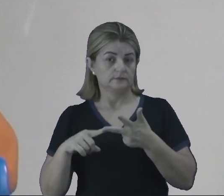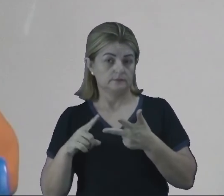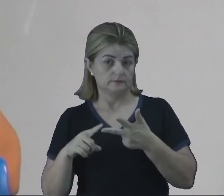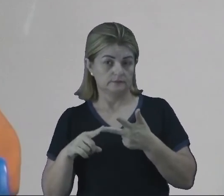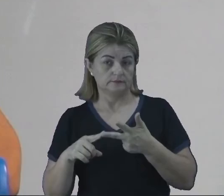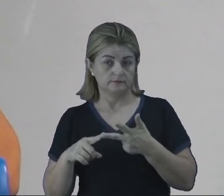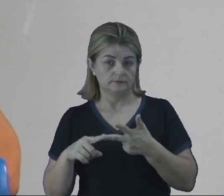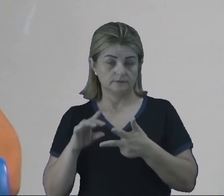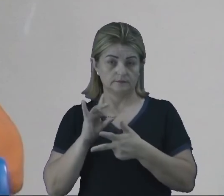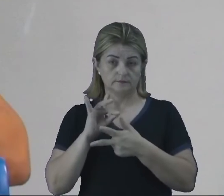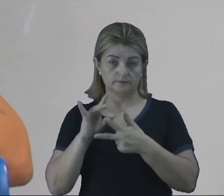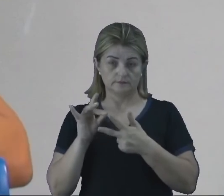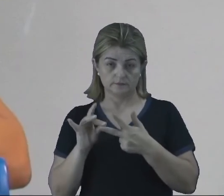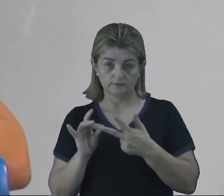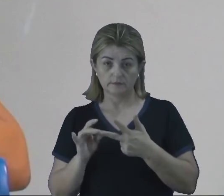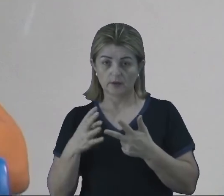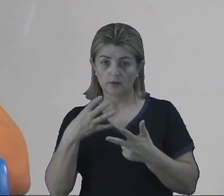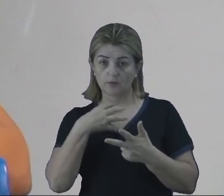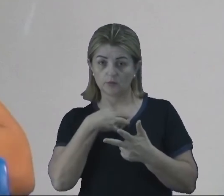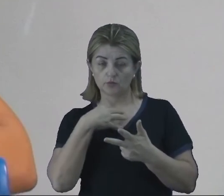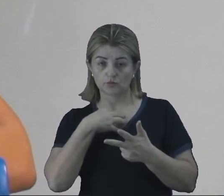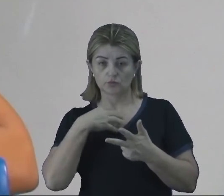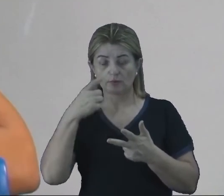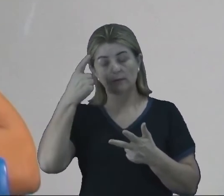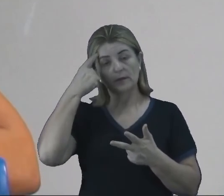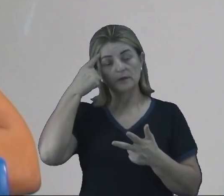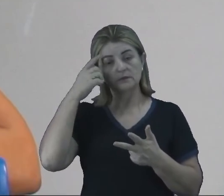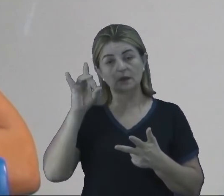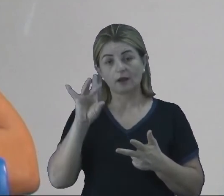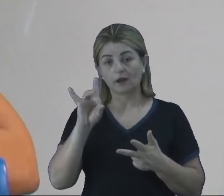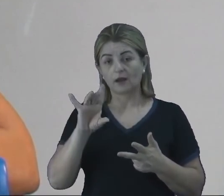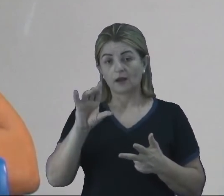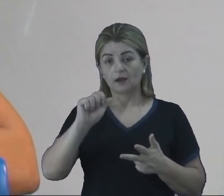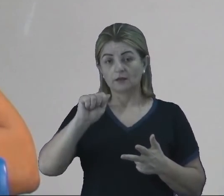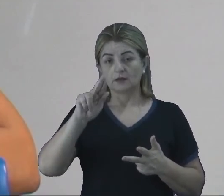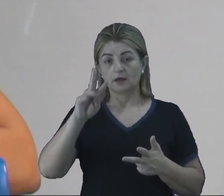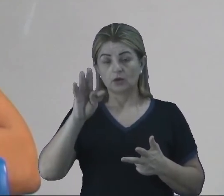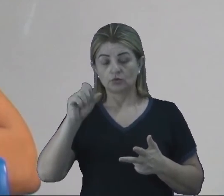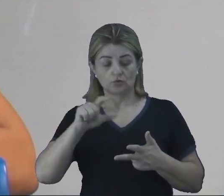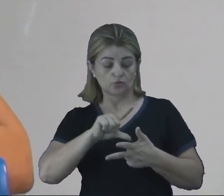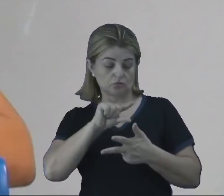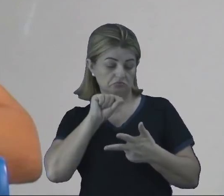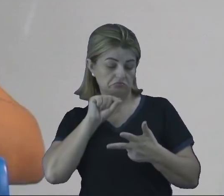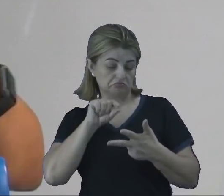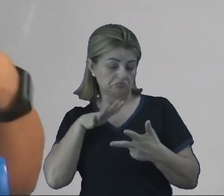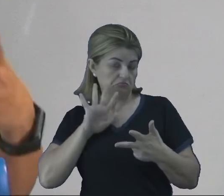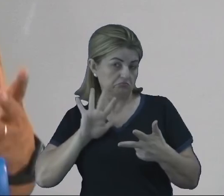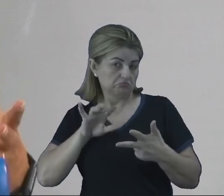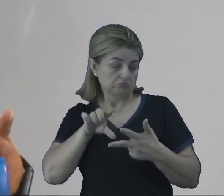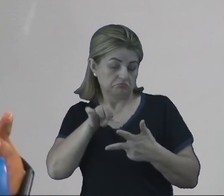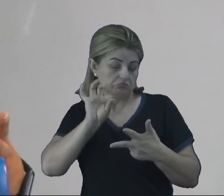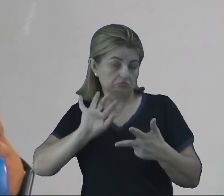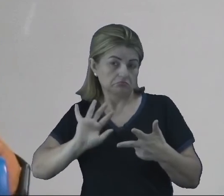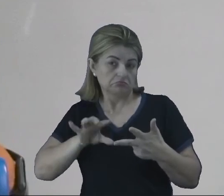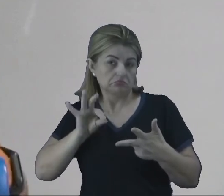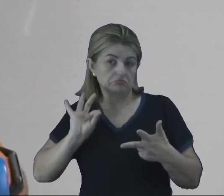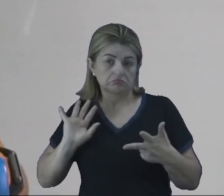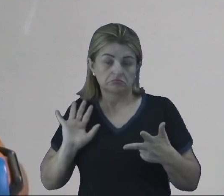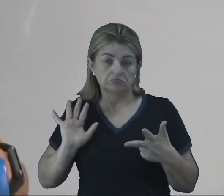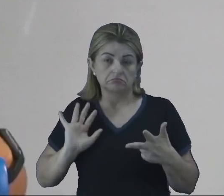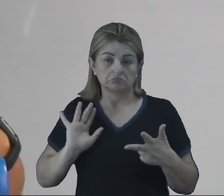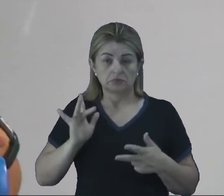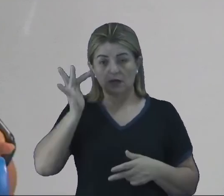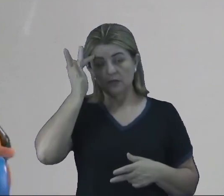vós, Senhor Deus, se eu deliro ou se é verdade, tanto horror perante os céus, ó mar, por que não apagas, com